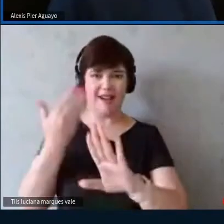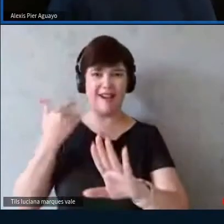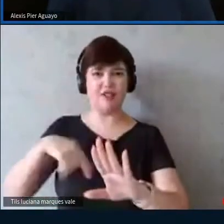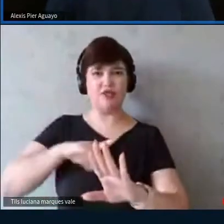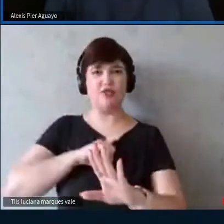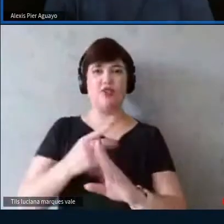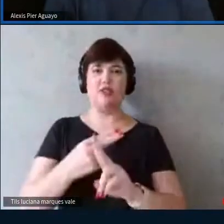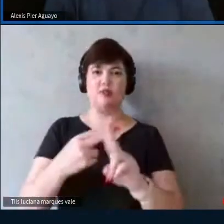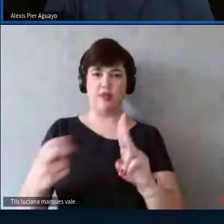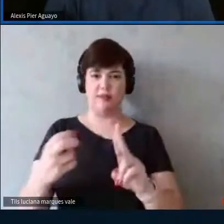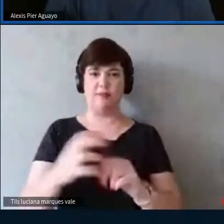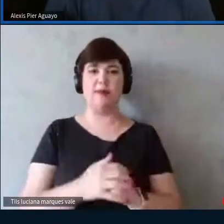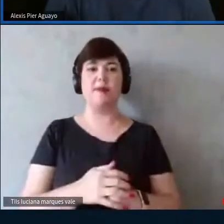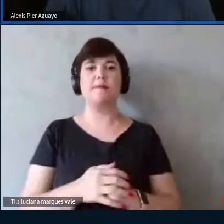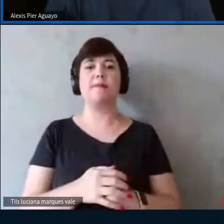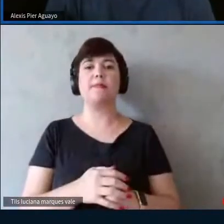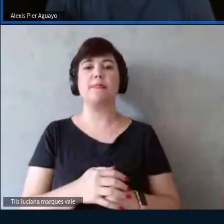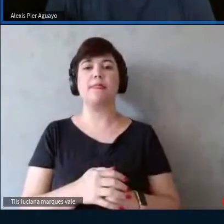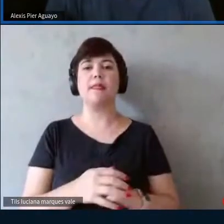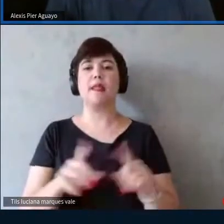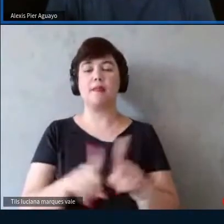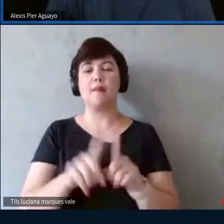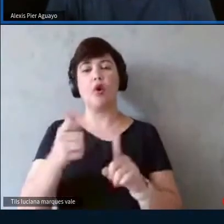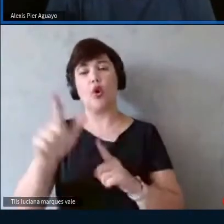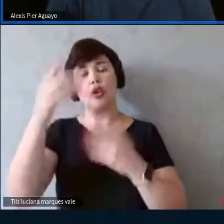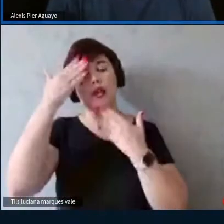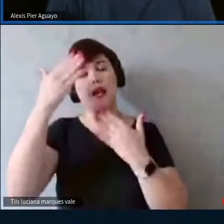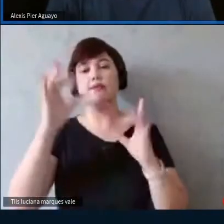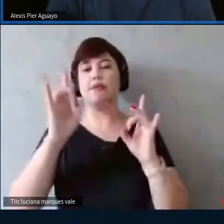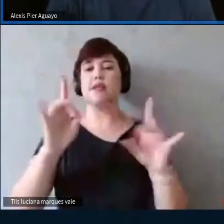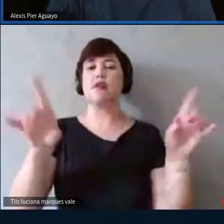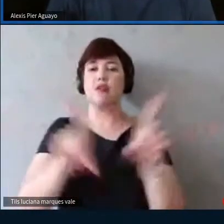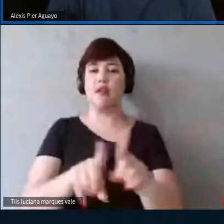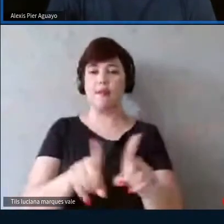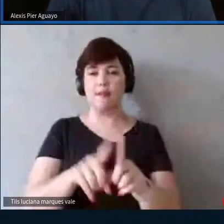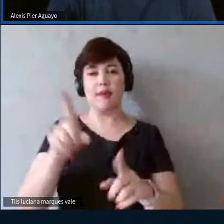UNB. E um outro agradecimento especial que eu queria